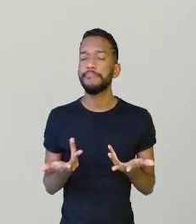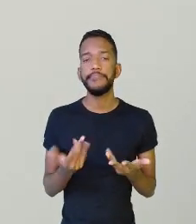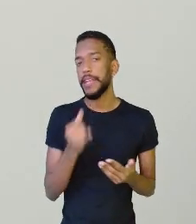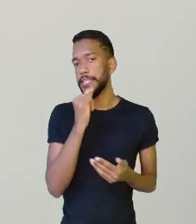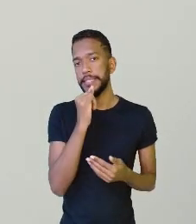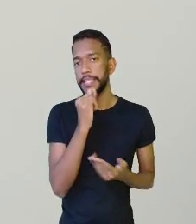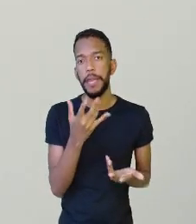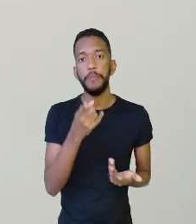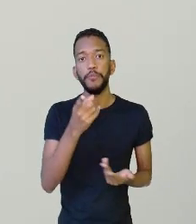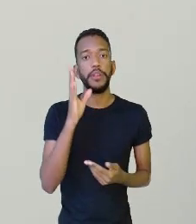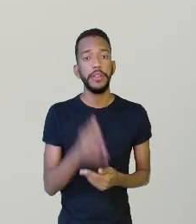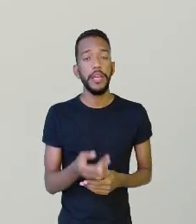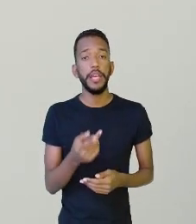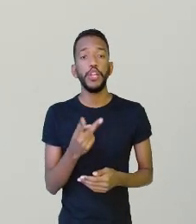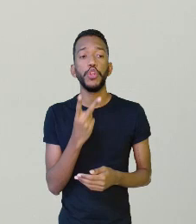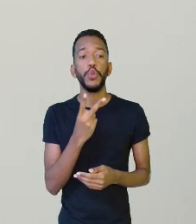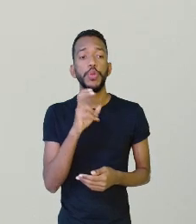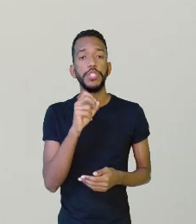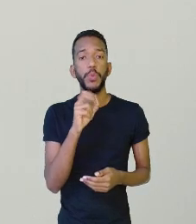que o seu pão deu